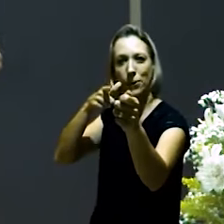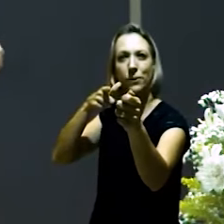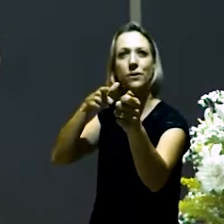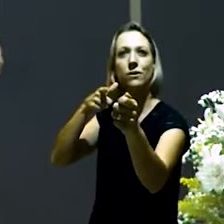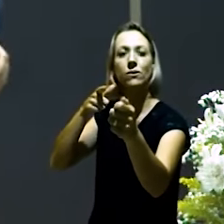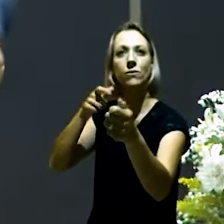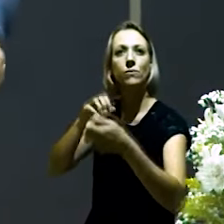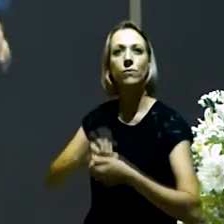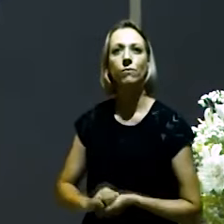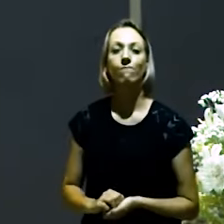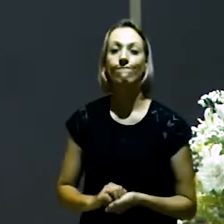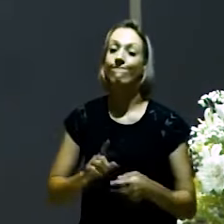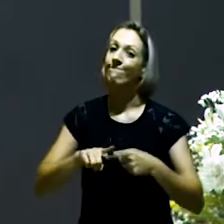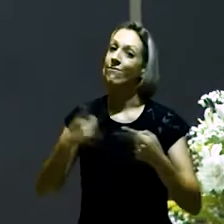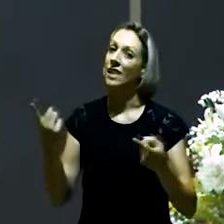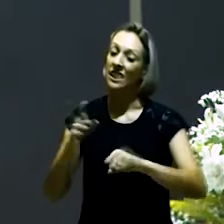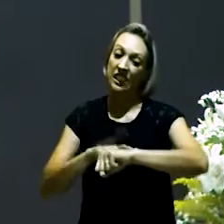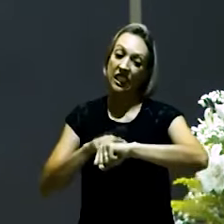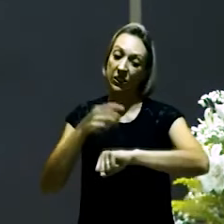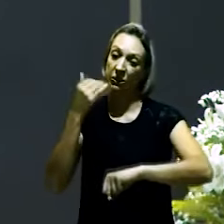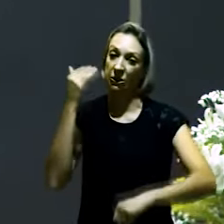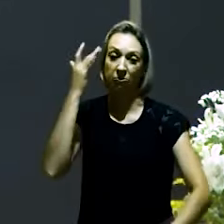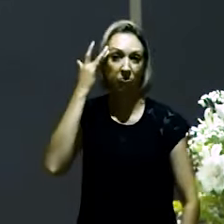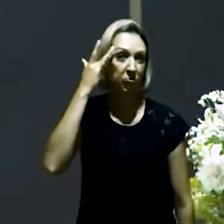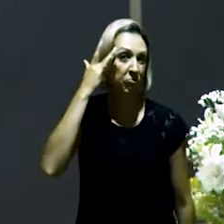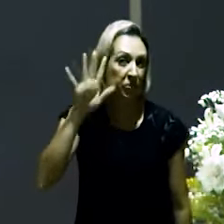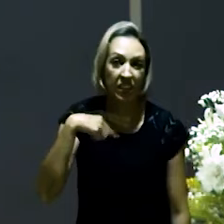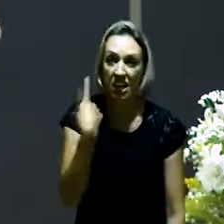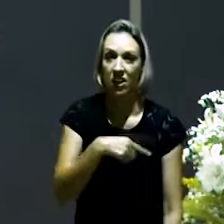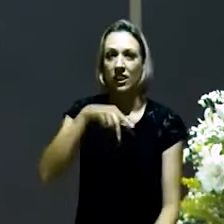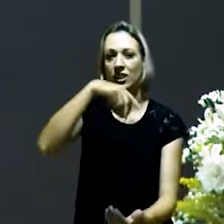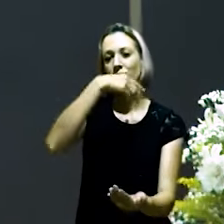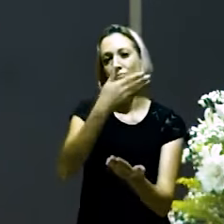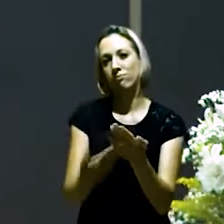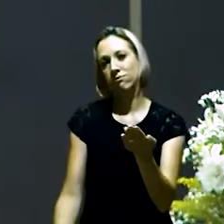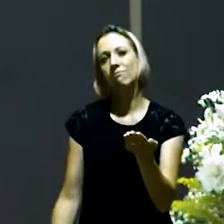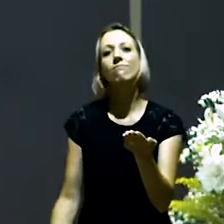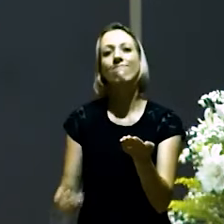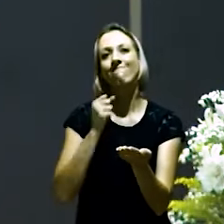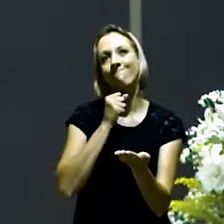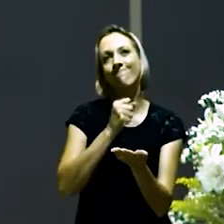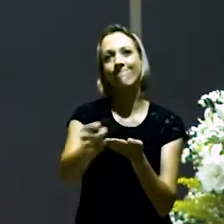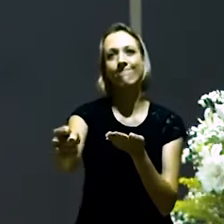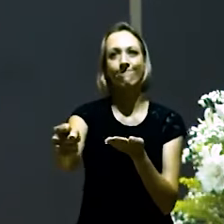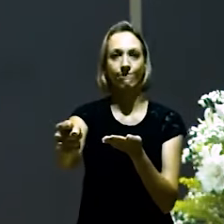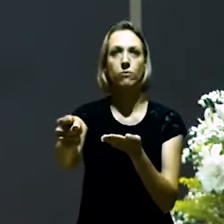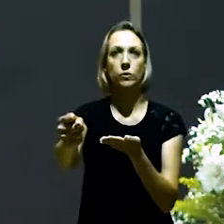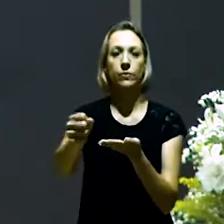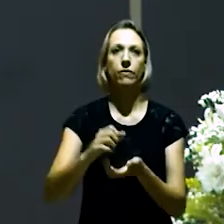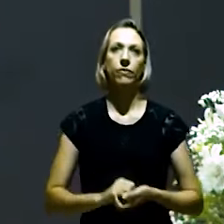Infelizmente, em algum momento nós caímos. Mas aí entra o Cristo vitorioso. Oh glória!